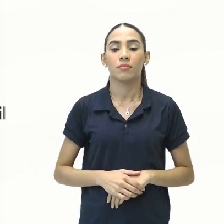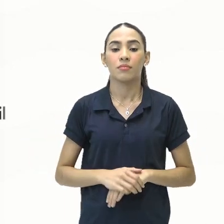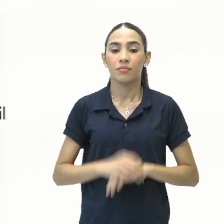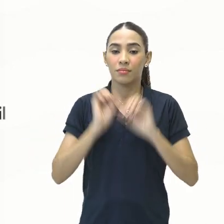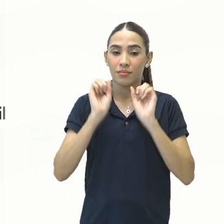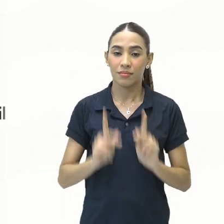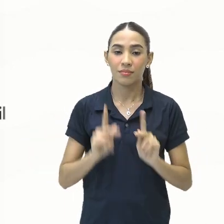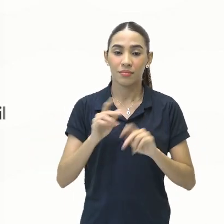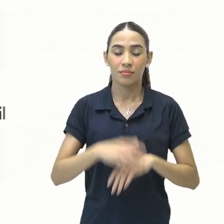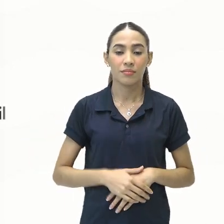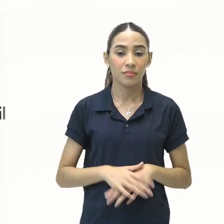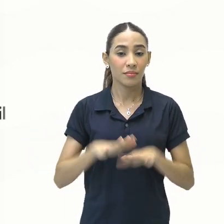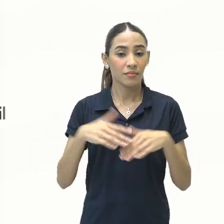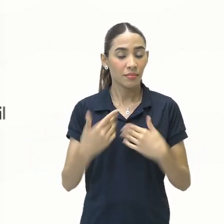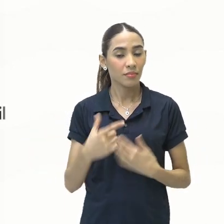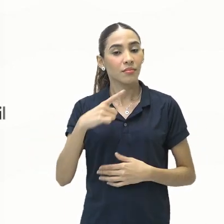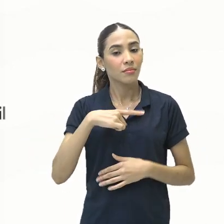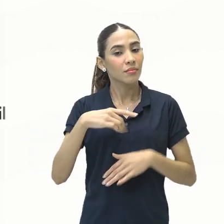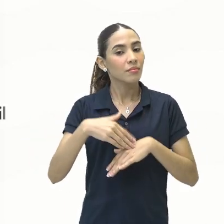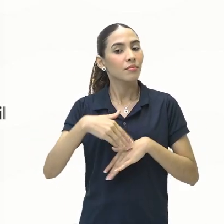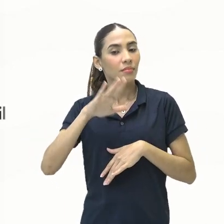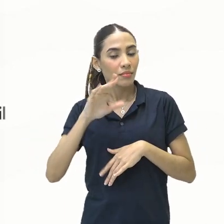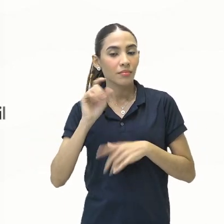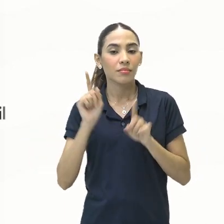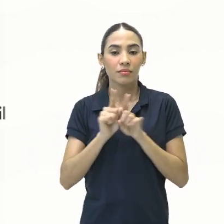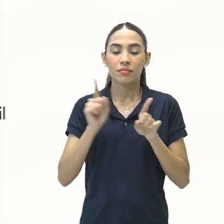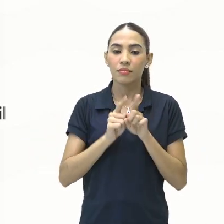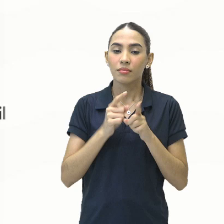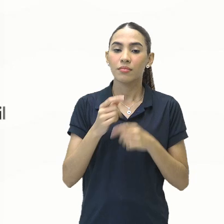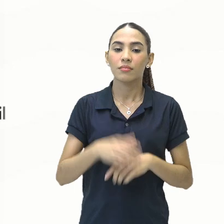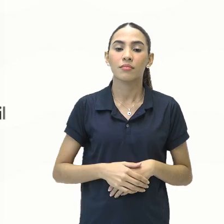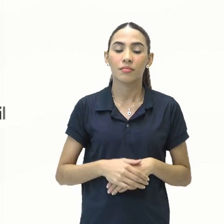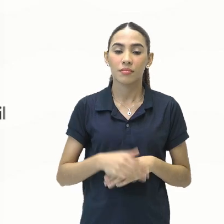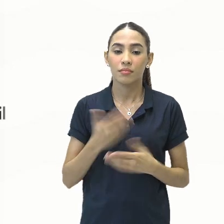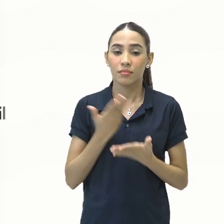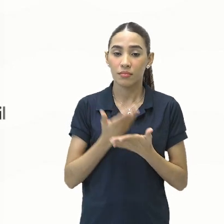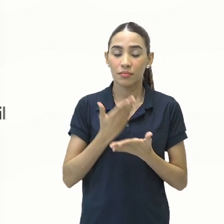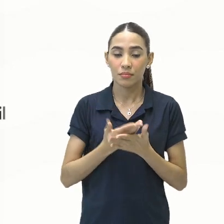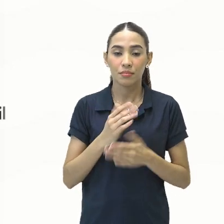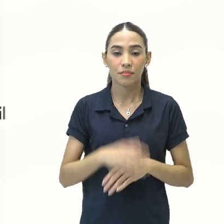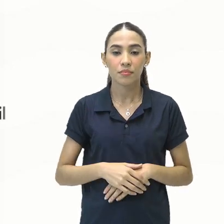é isso. Nós temos bastante coisa ainda para falar, né, de